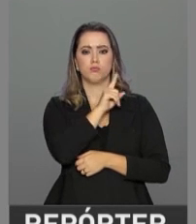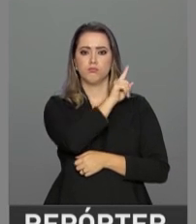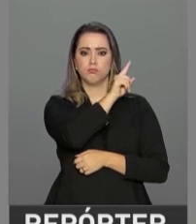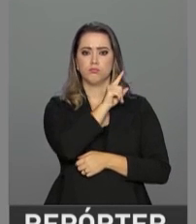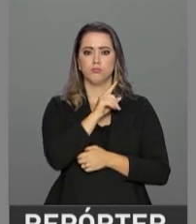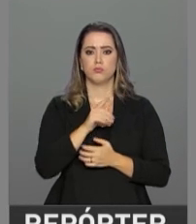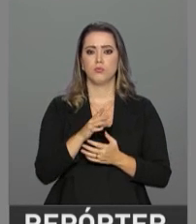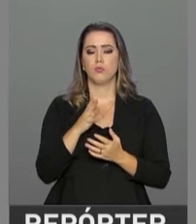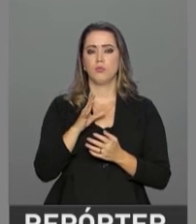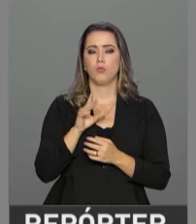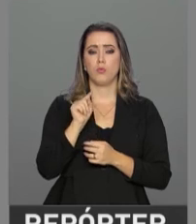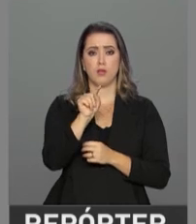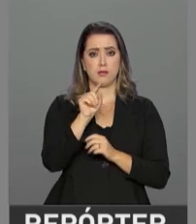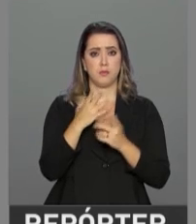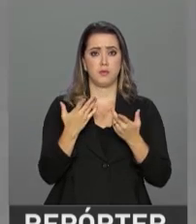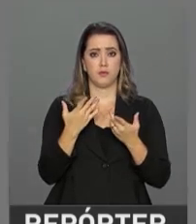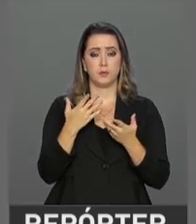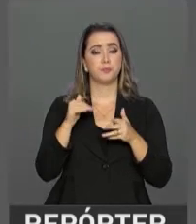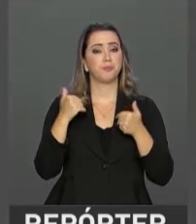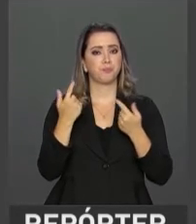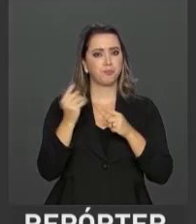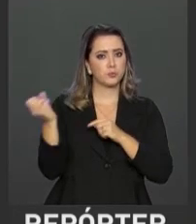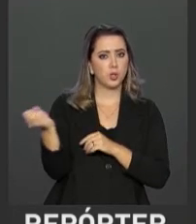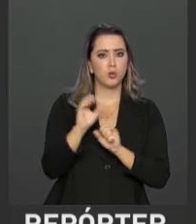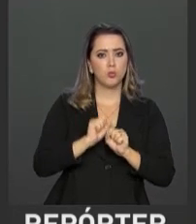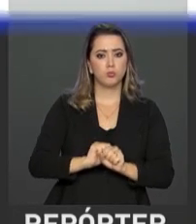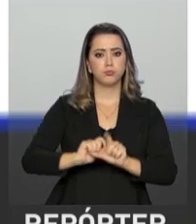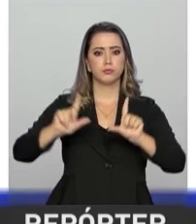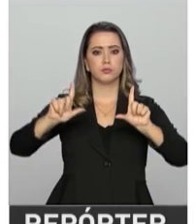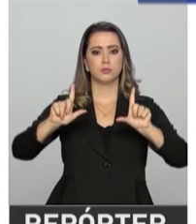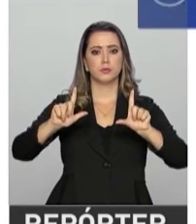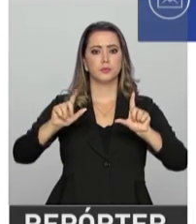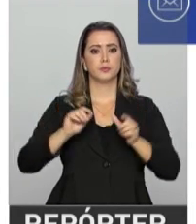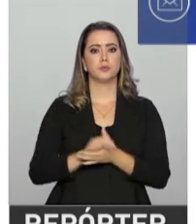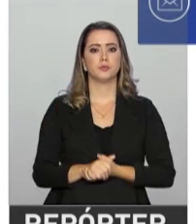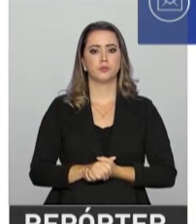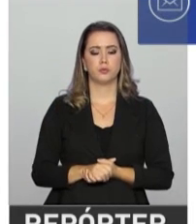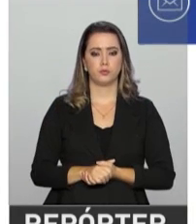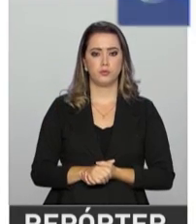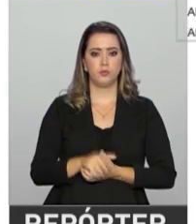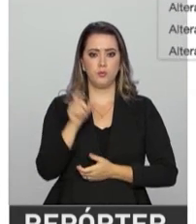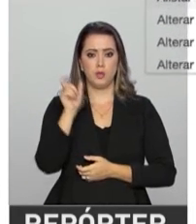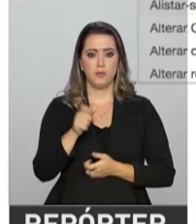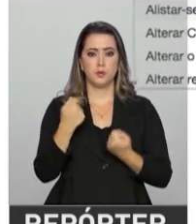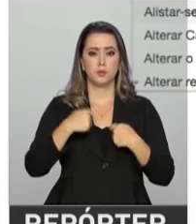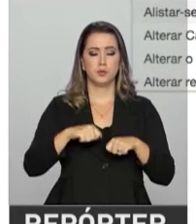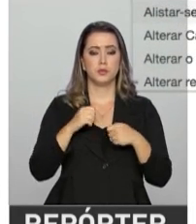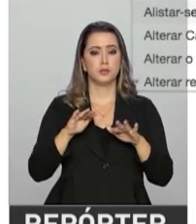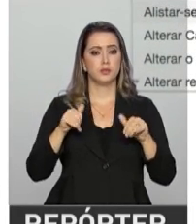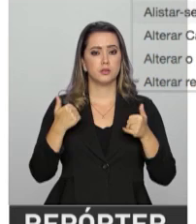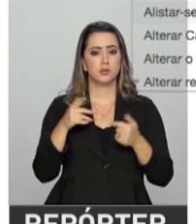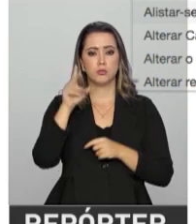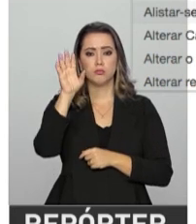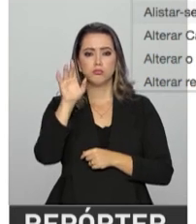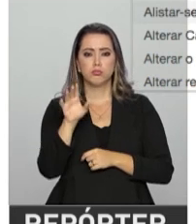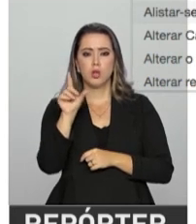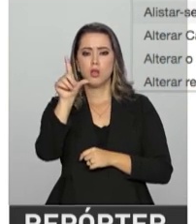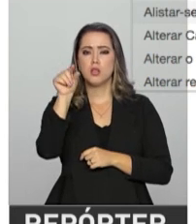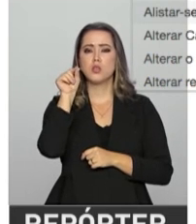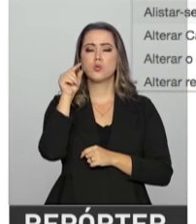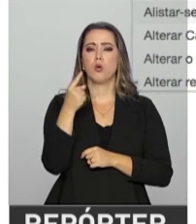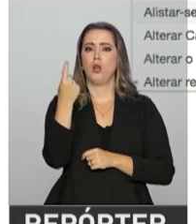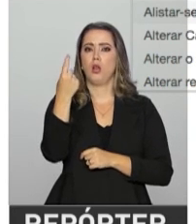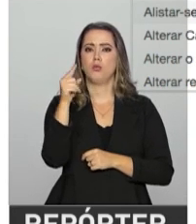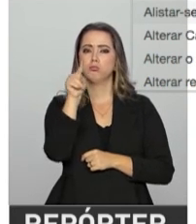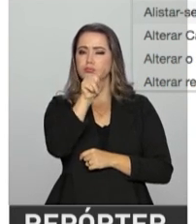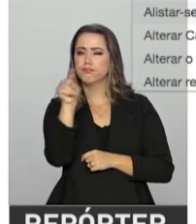clicar na opção simplifique uma nova página será aberta a pessoa deve então escolher um item sobre